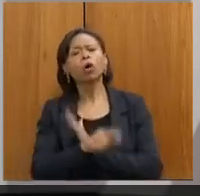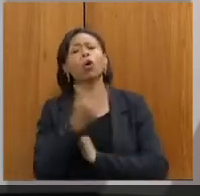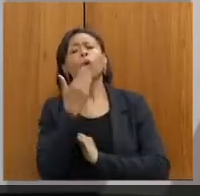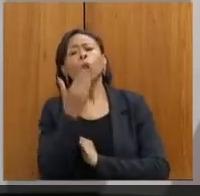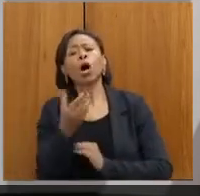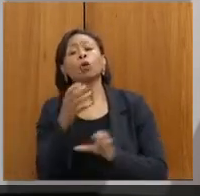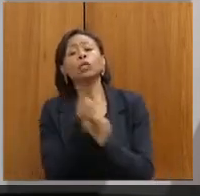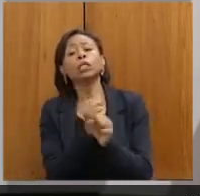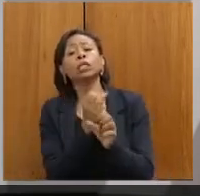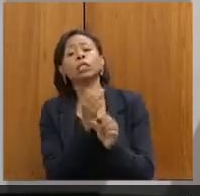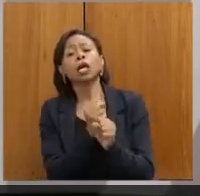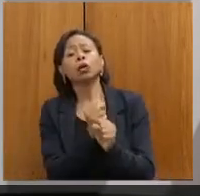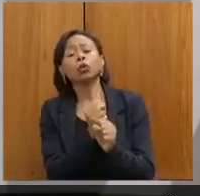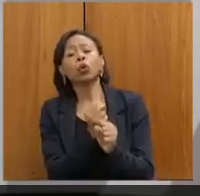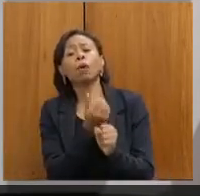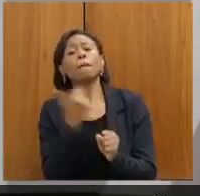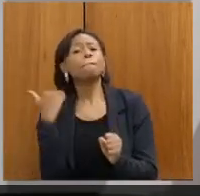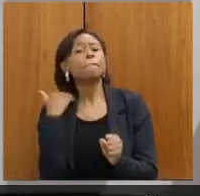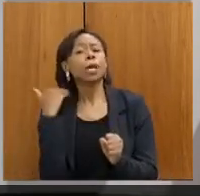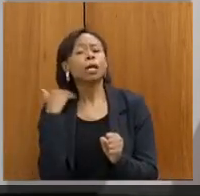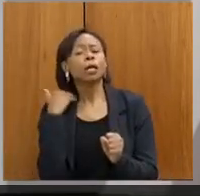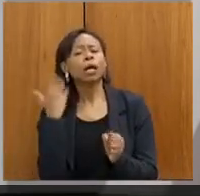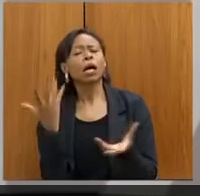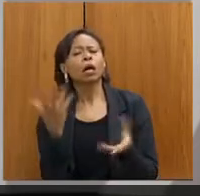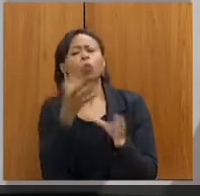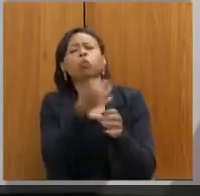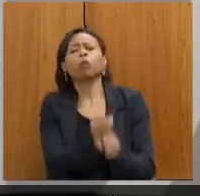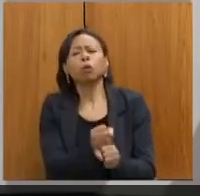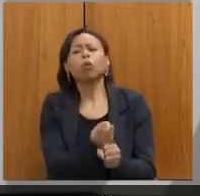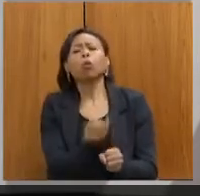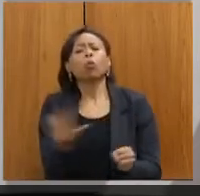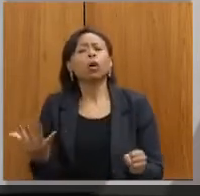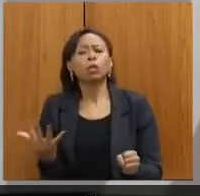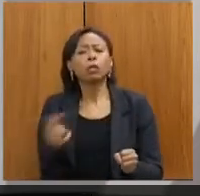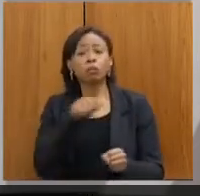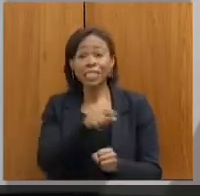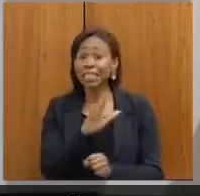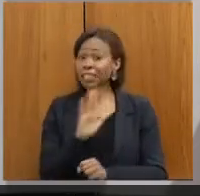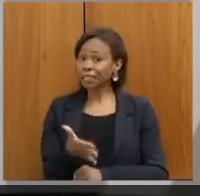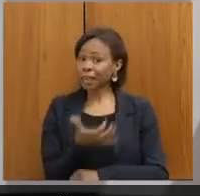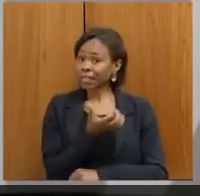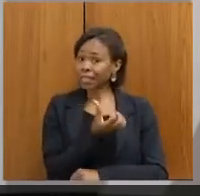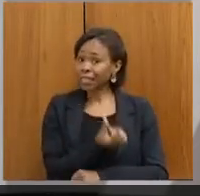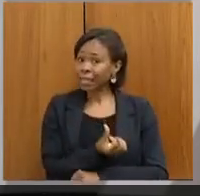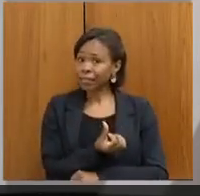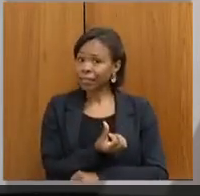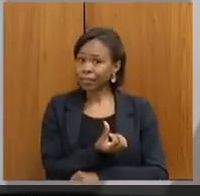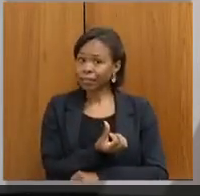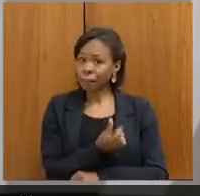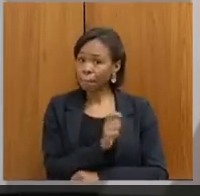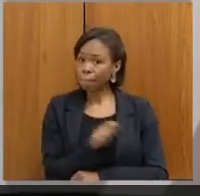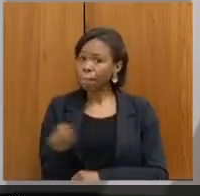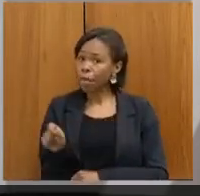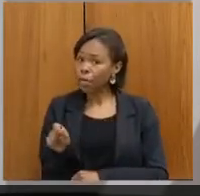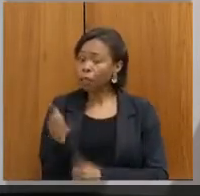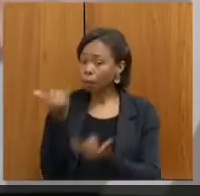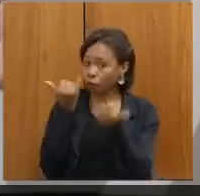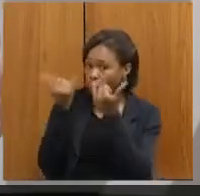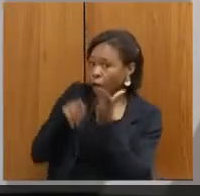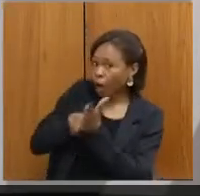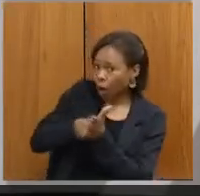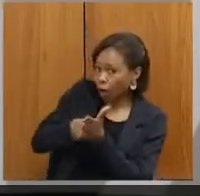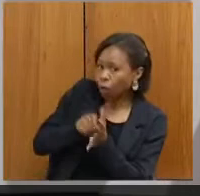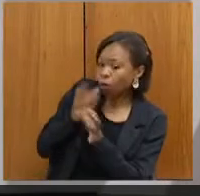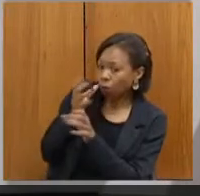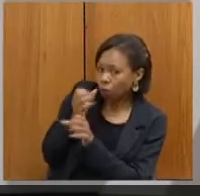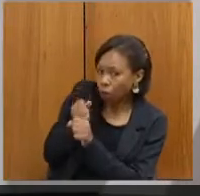qual o saldo bancário das contas secretária vossa excelência teve seis meses para buscar essa informação informação